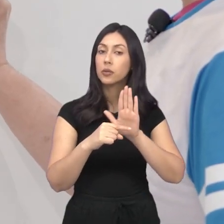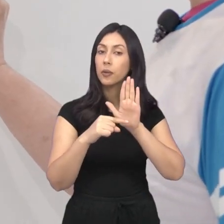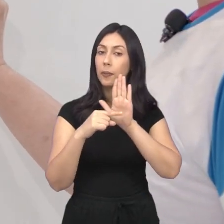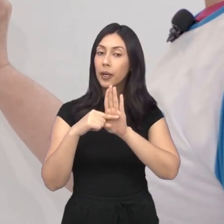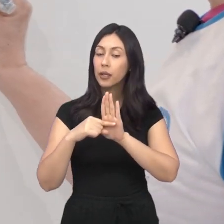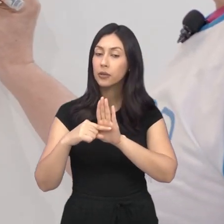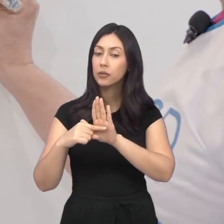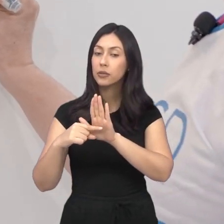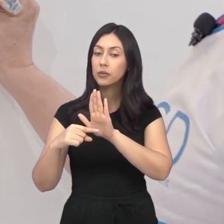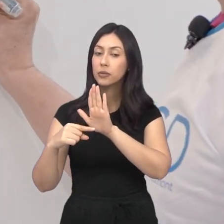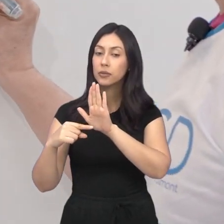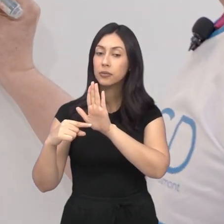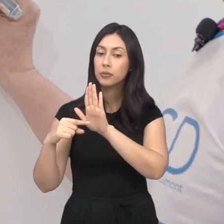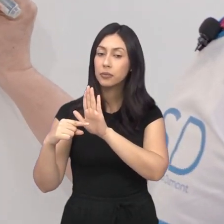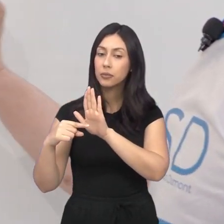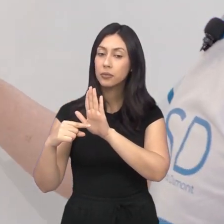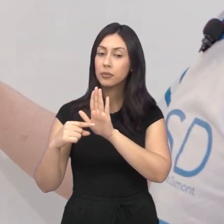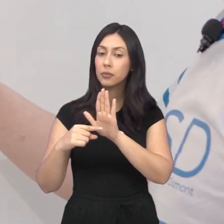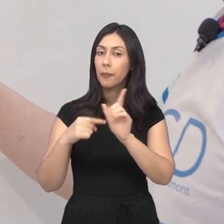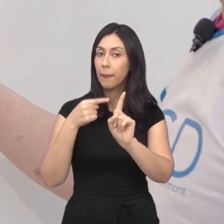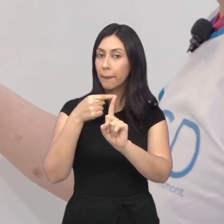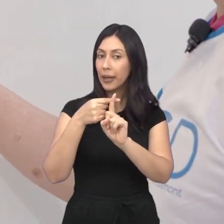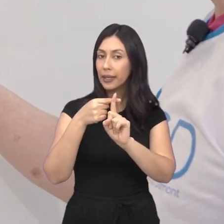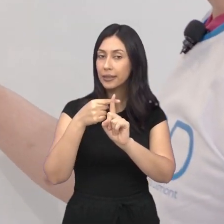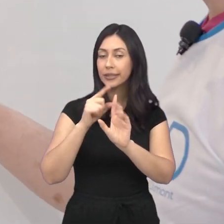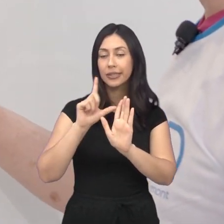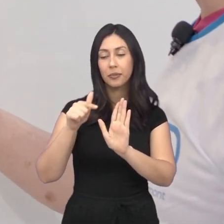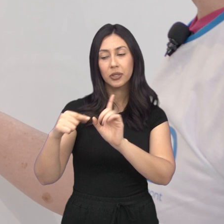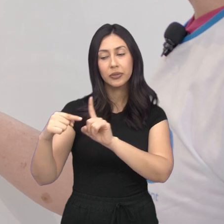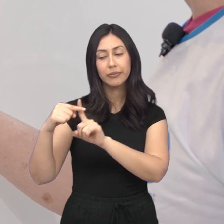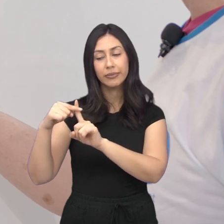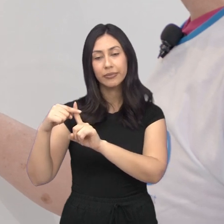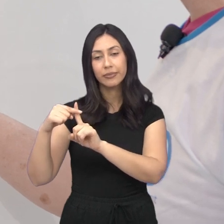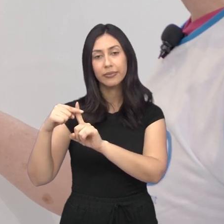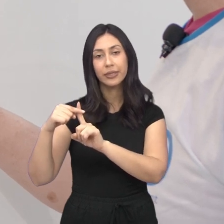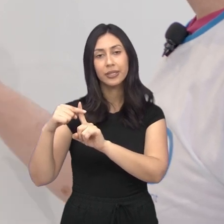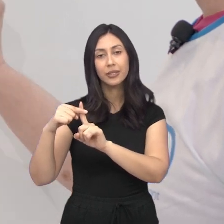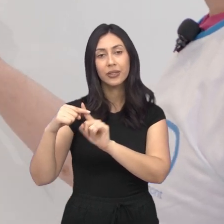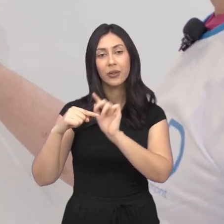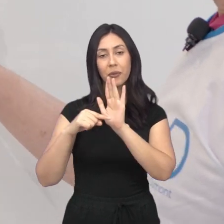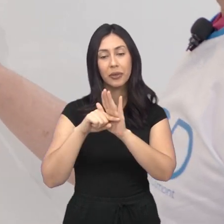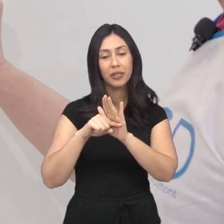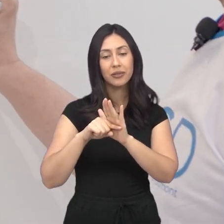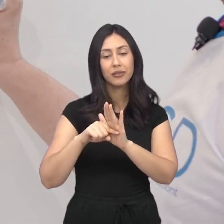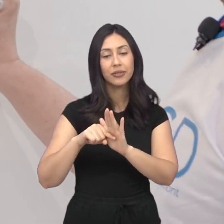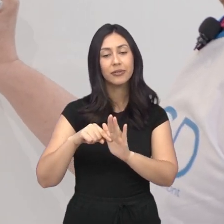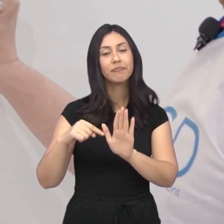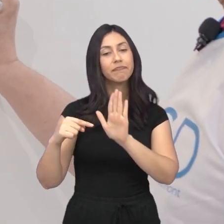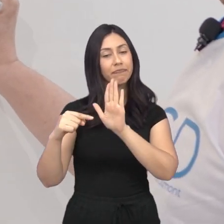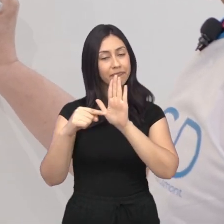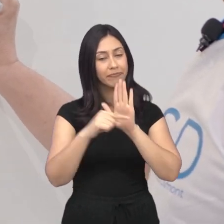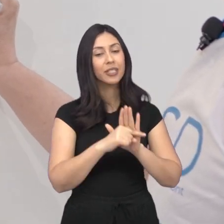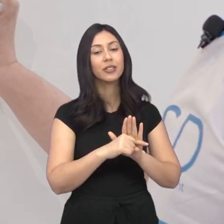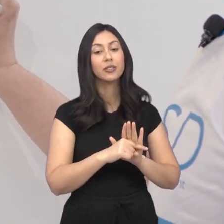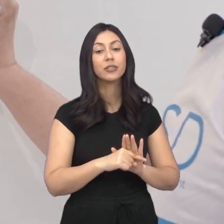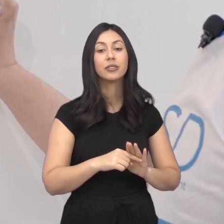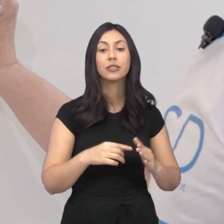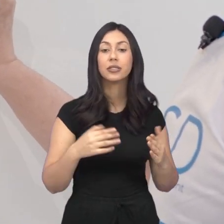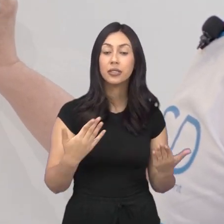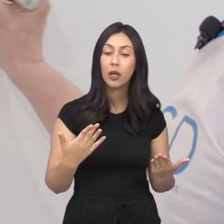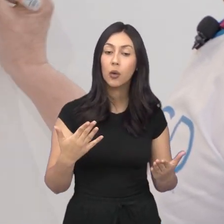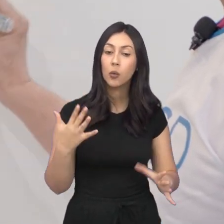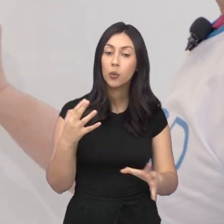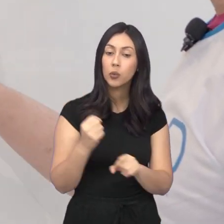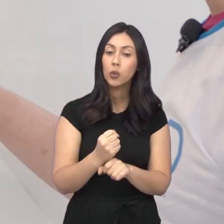Menos com menos vai dar mais, com esse menos vai dar menos de novo, certo? 4 vezes 1 é